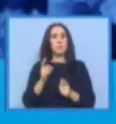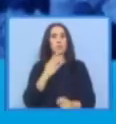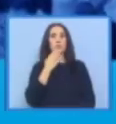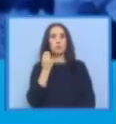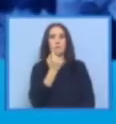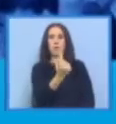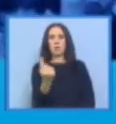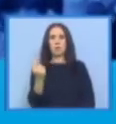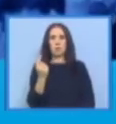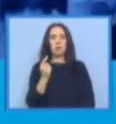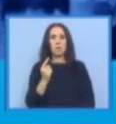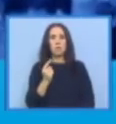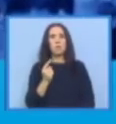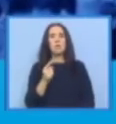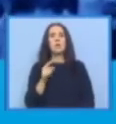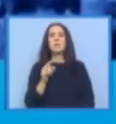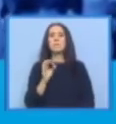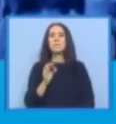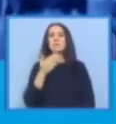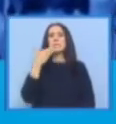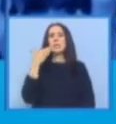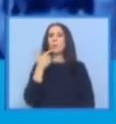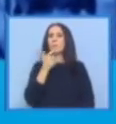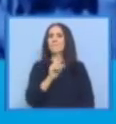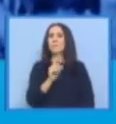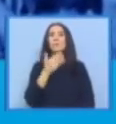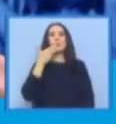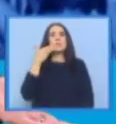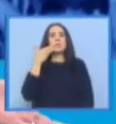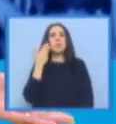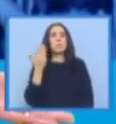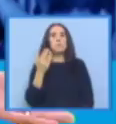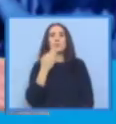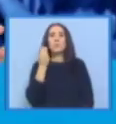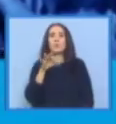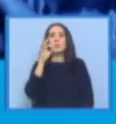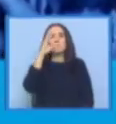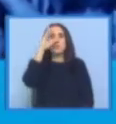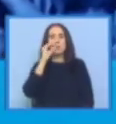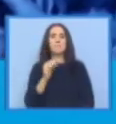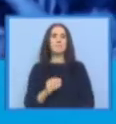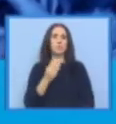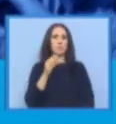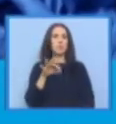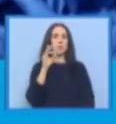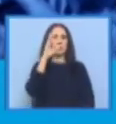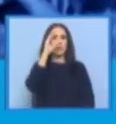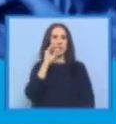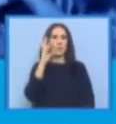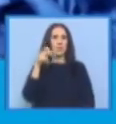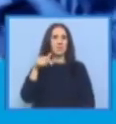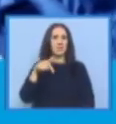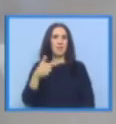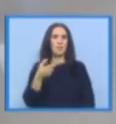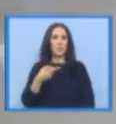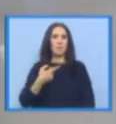jovem segue não demasiado cedo, porque demasiado cedo o jovem não sabe escolher, não é? Portanto, se nós encaminhamos... E é o que acontece cá, que ao